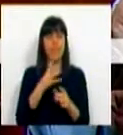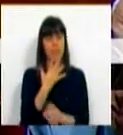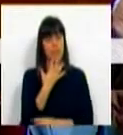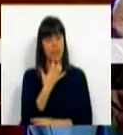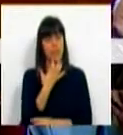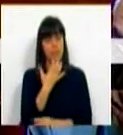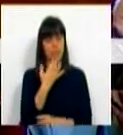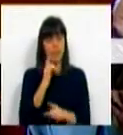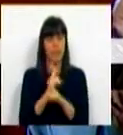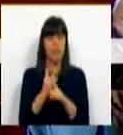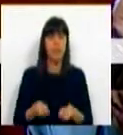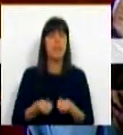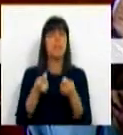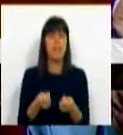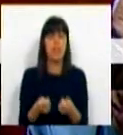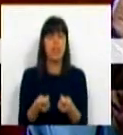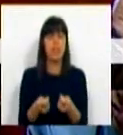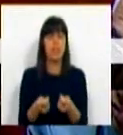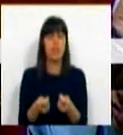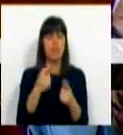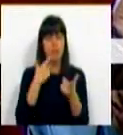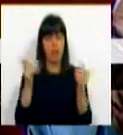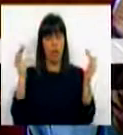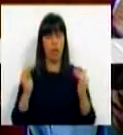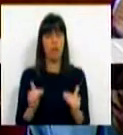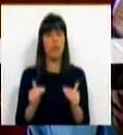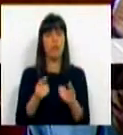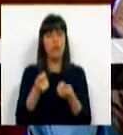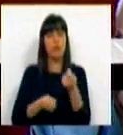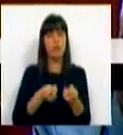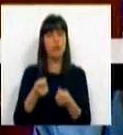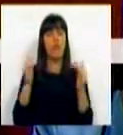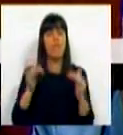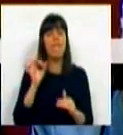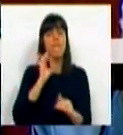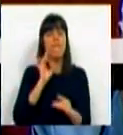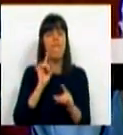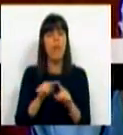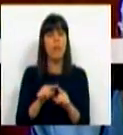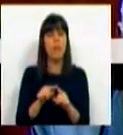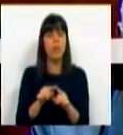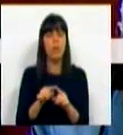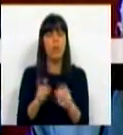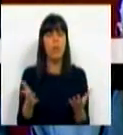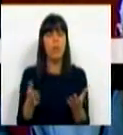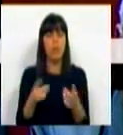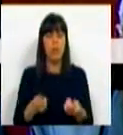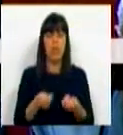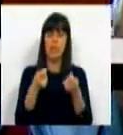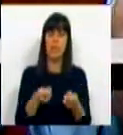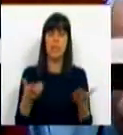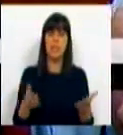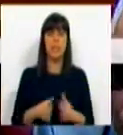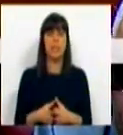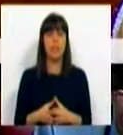rigorosa deste tipo de incentivos, reduzindo gradualmente o valor do incentivo.